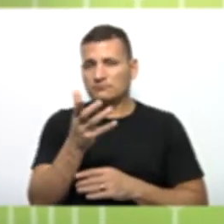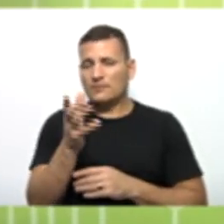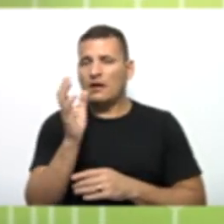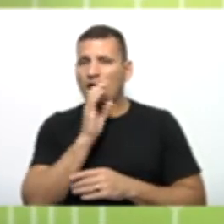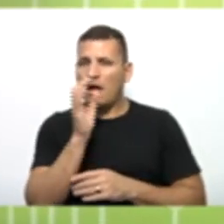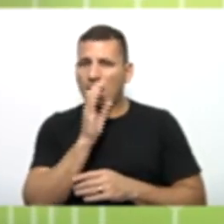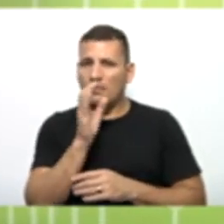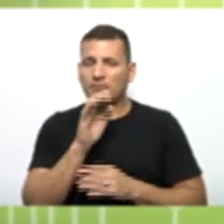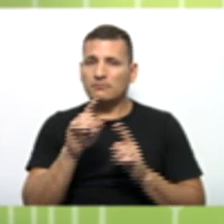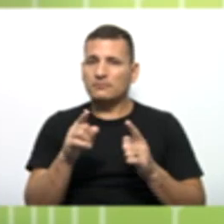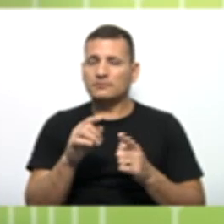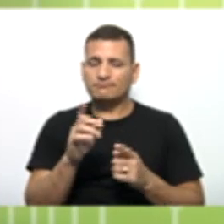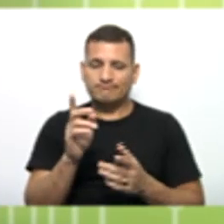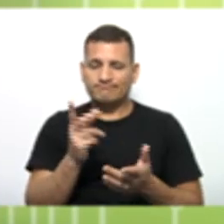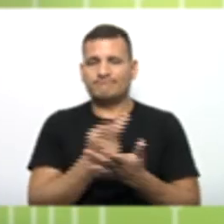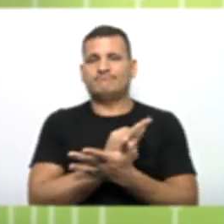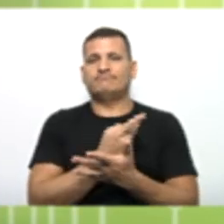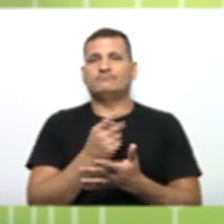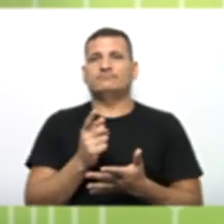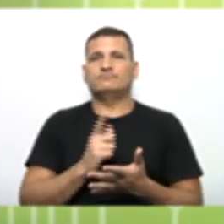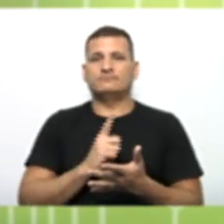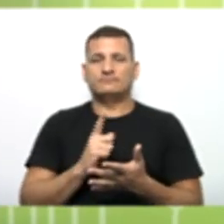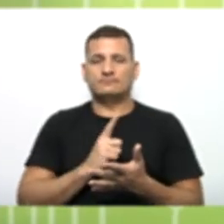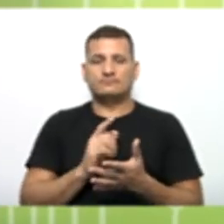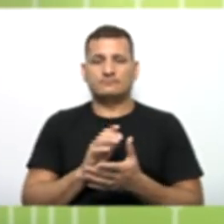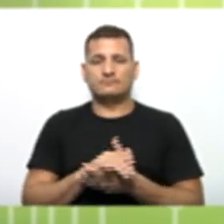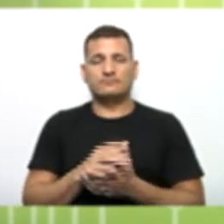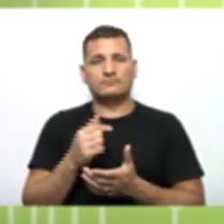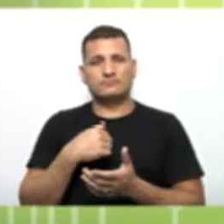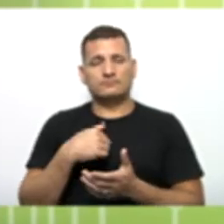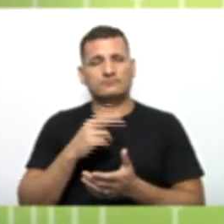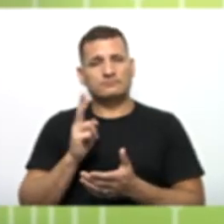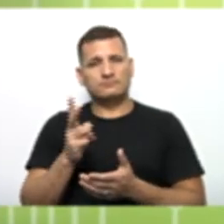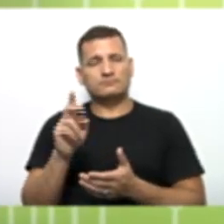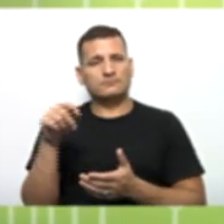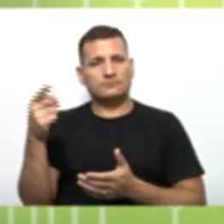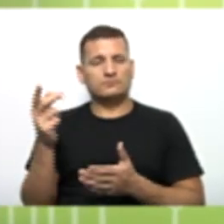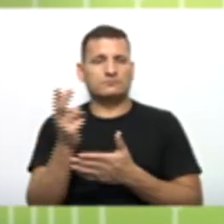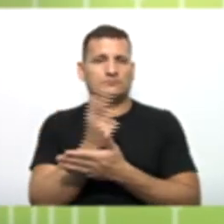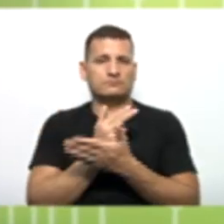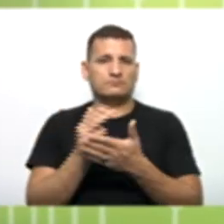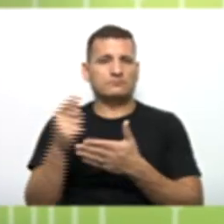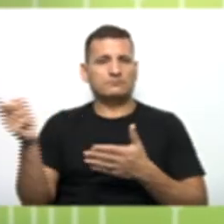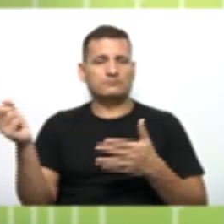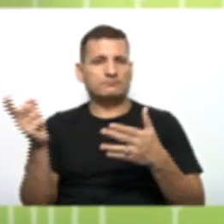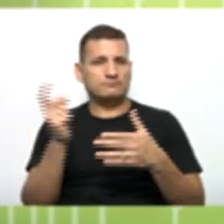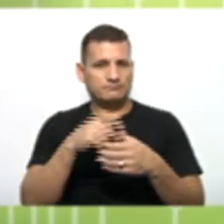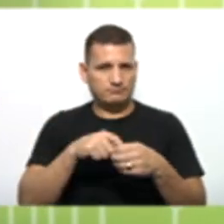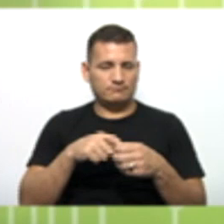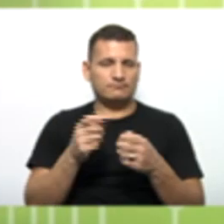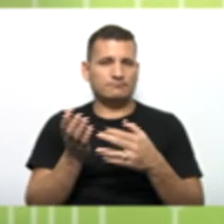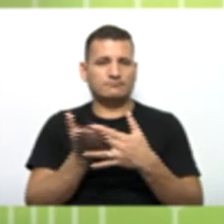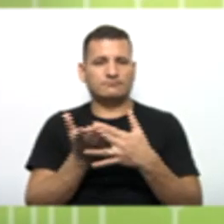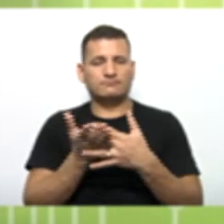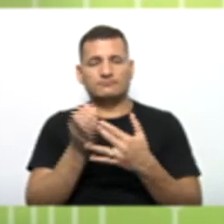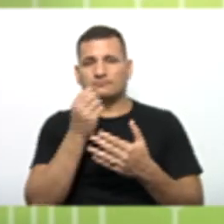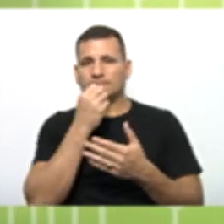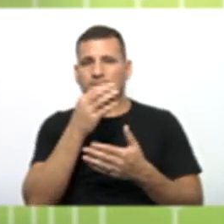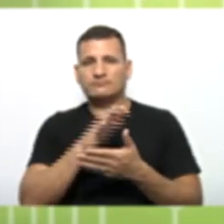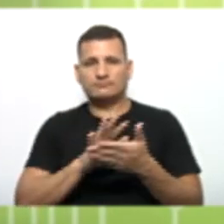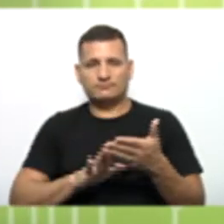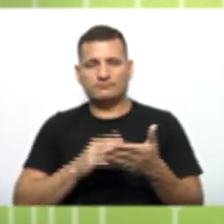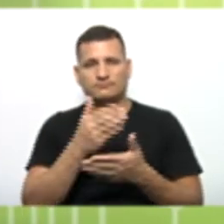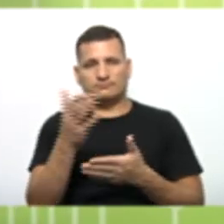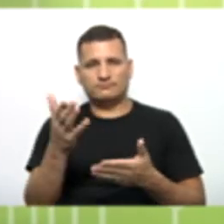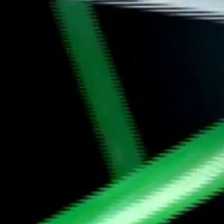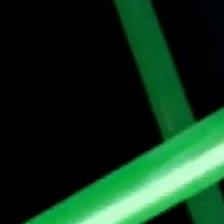acabam errando, certo? Eu vou continuar com alguns diagramas no nosso retorno. Então, uma boa atividade para